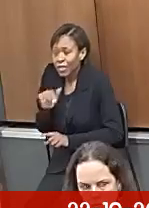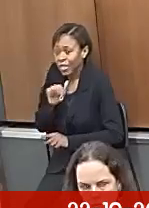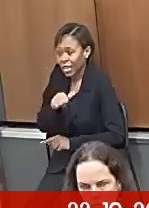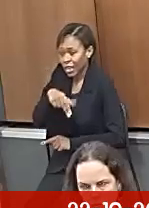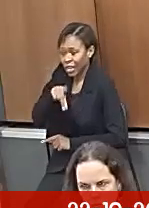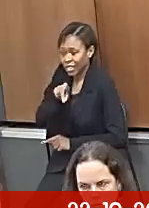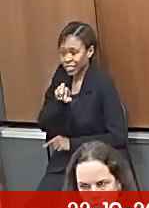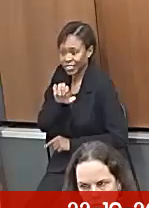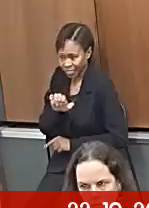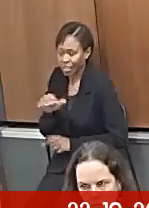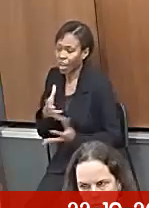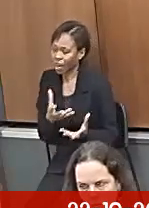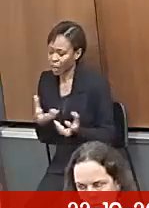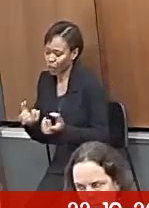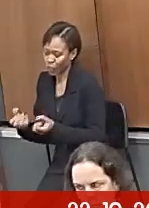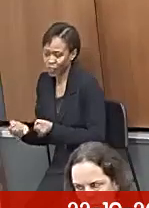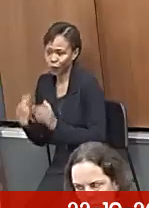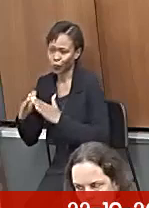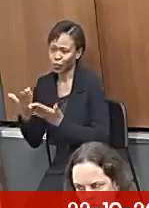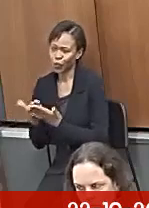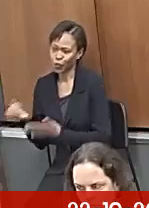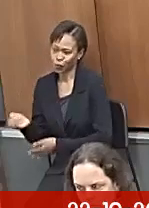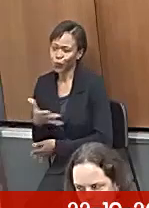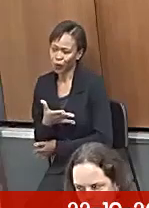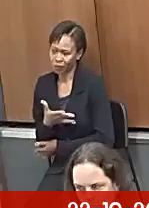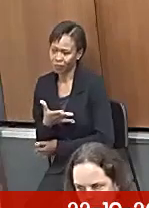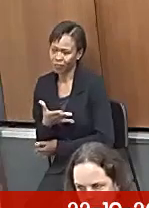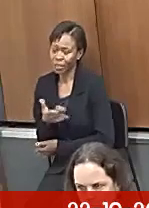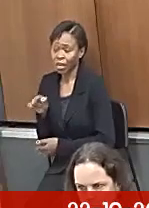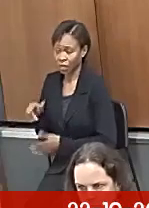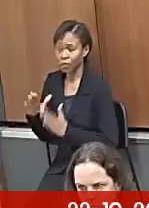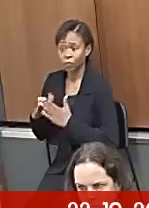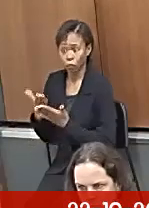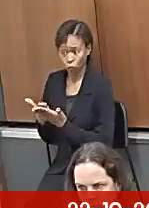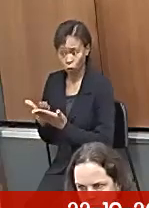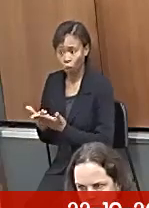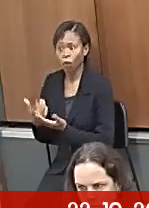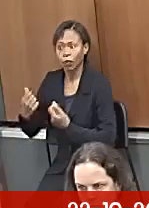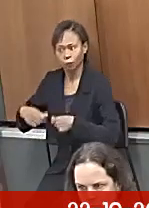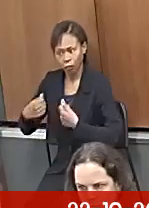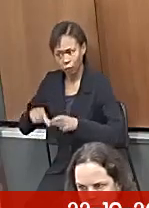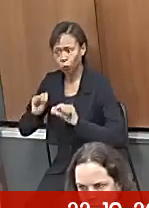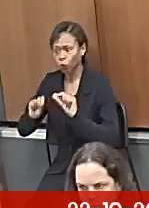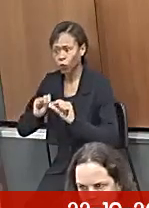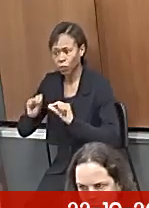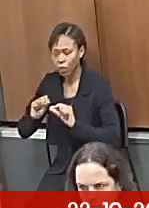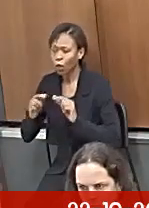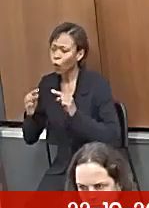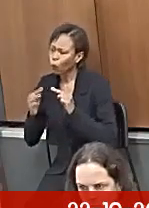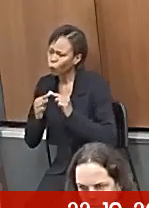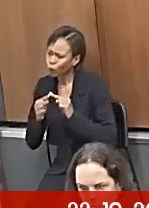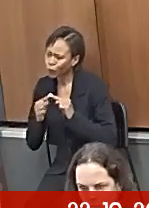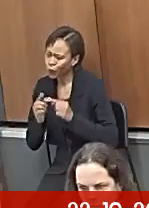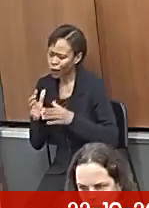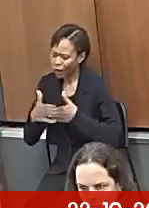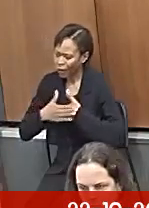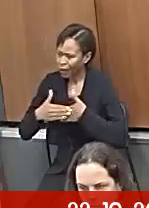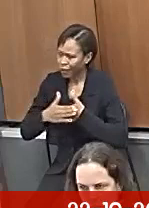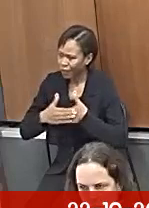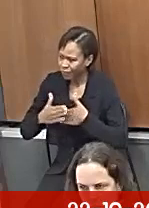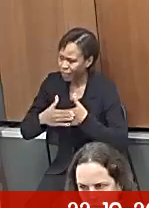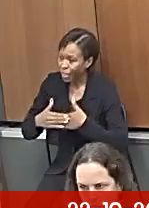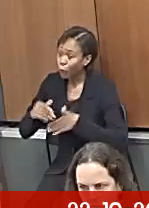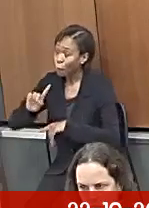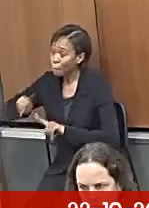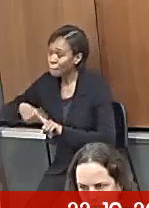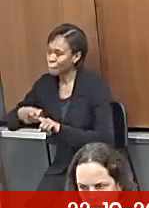escola. Para um acolhimento efetivo, a escola precisou combinar afeto e capacitação. No caso de um